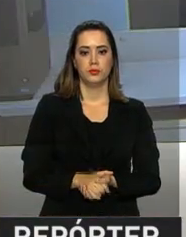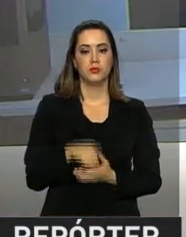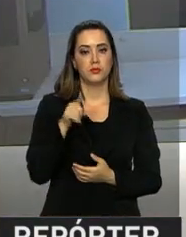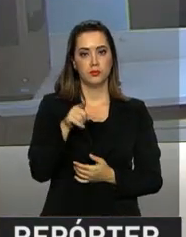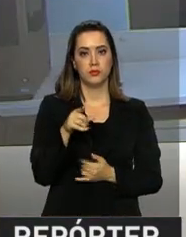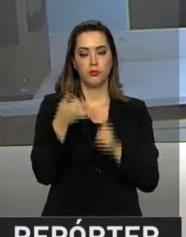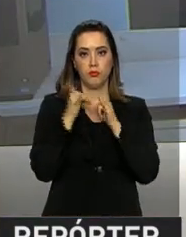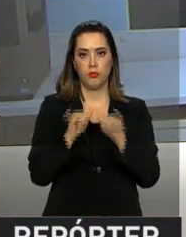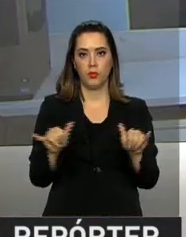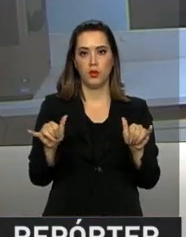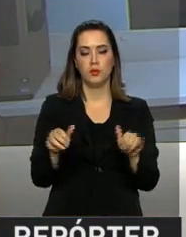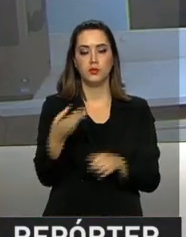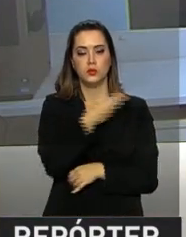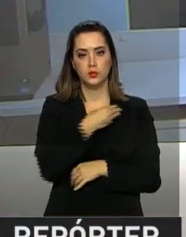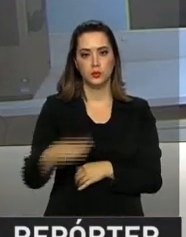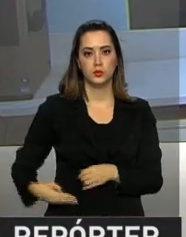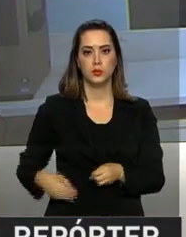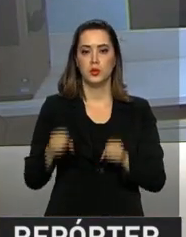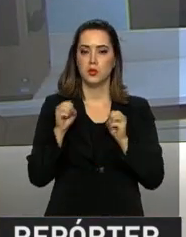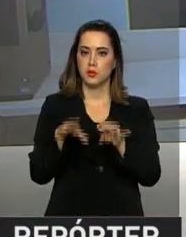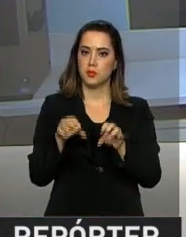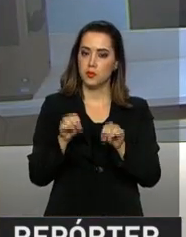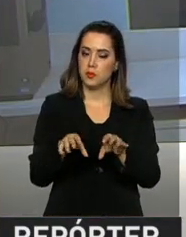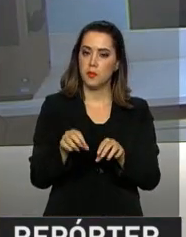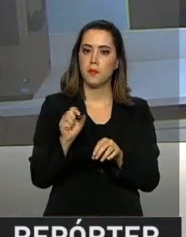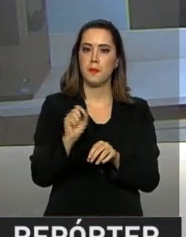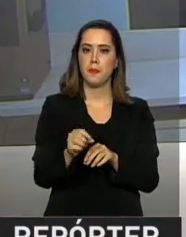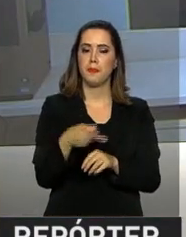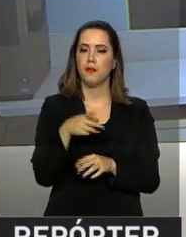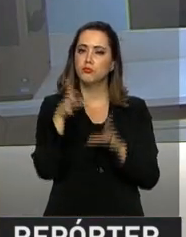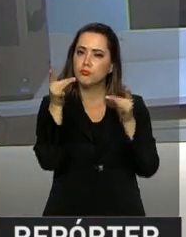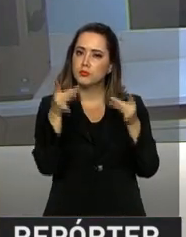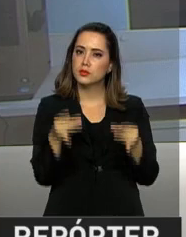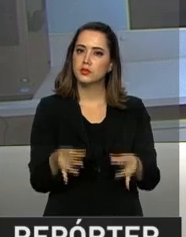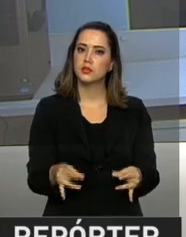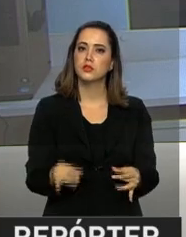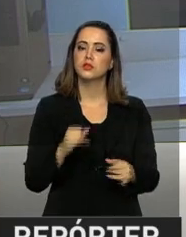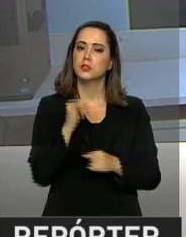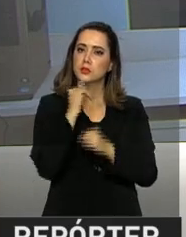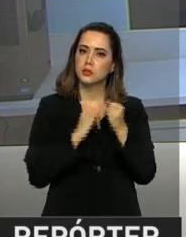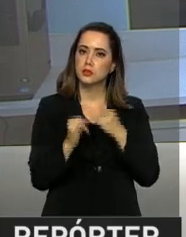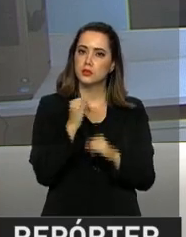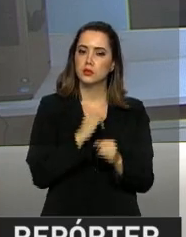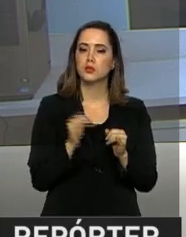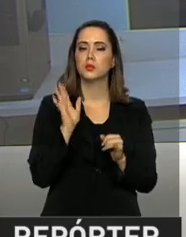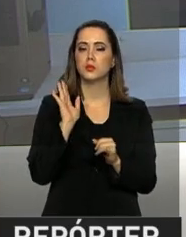Essa foi a declaração do ministro da Educação, Mendonça Filho, dando detalhes aí sobre as novidades